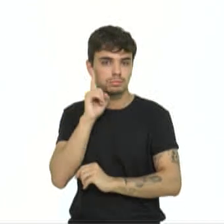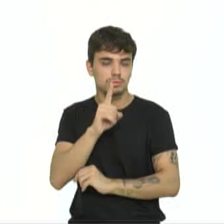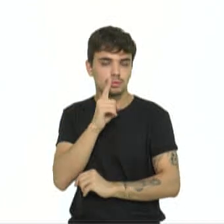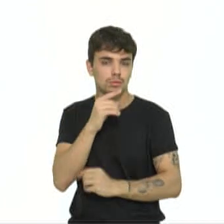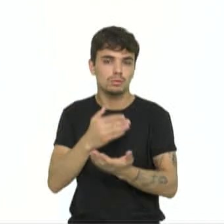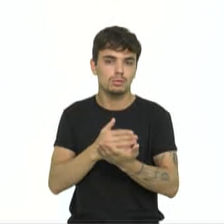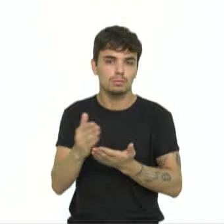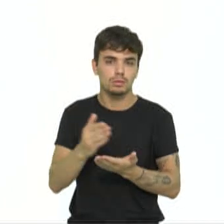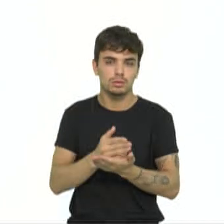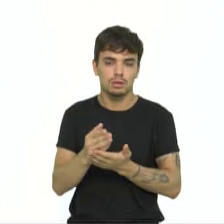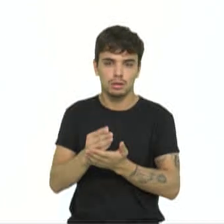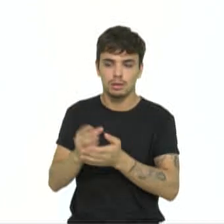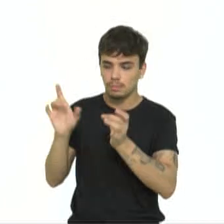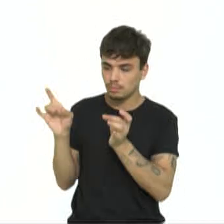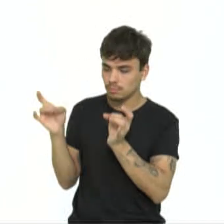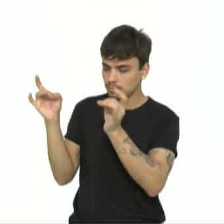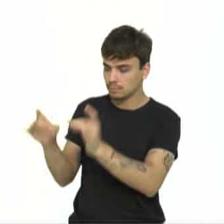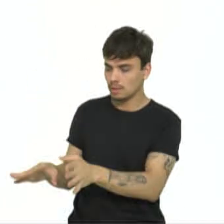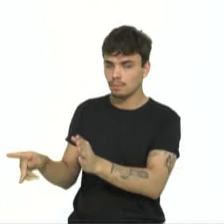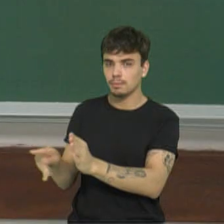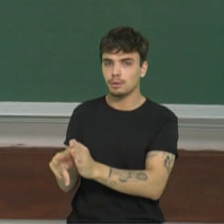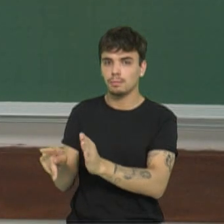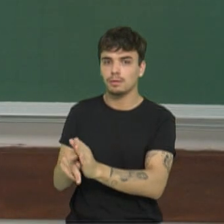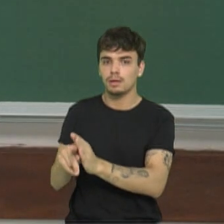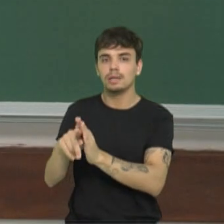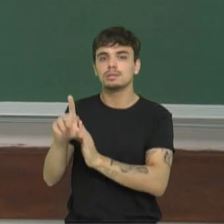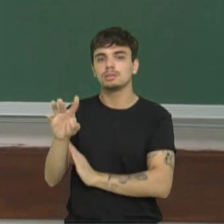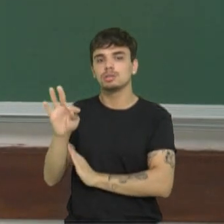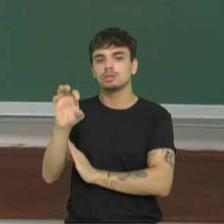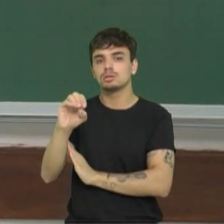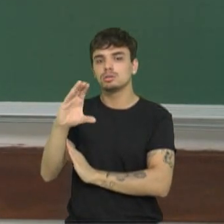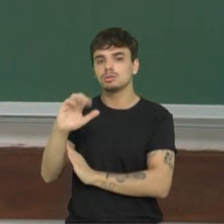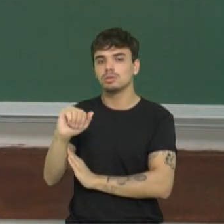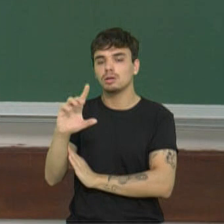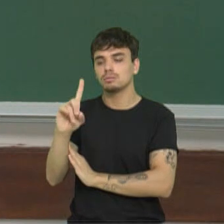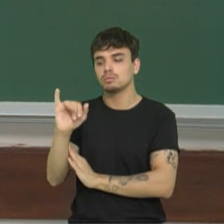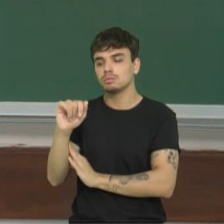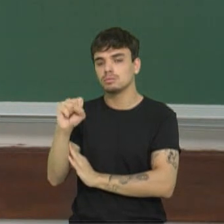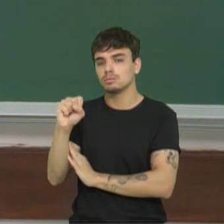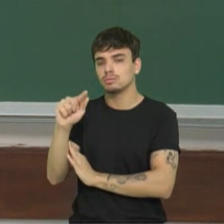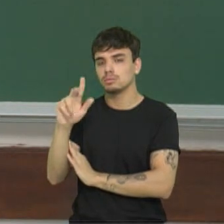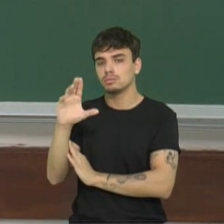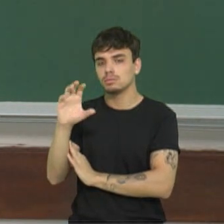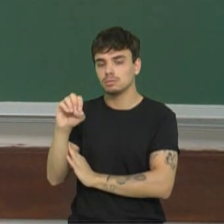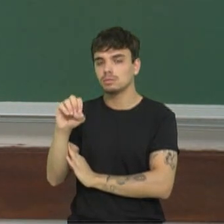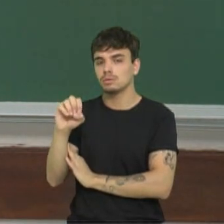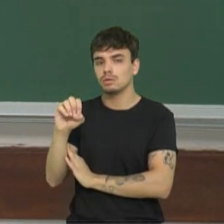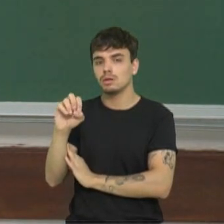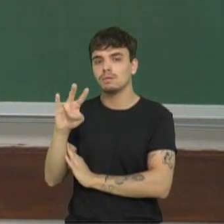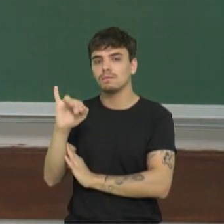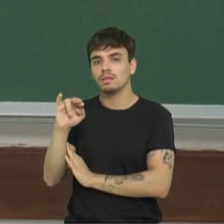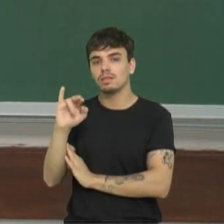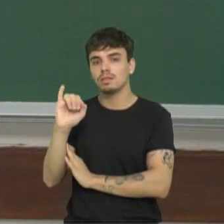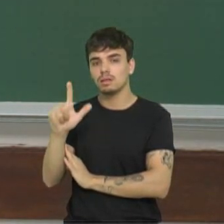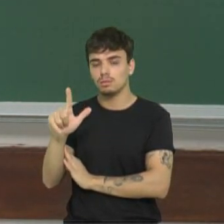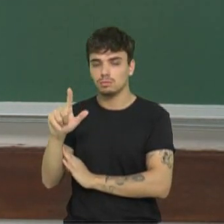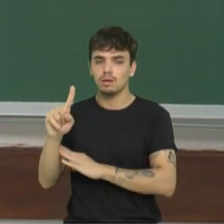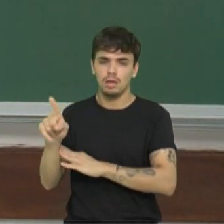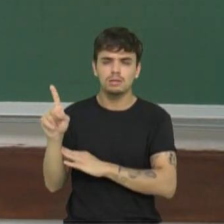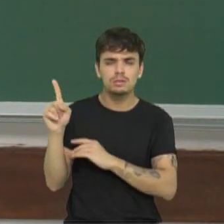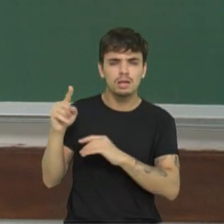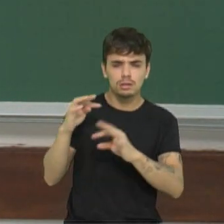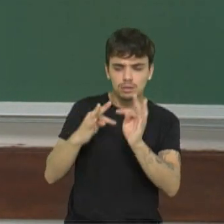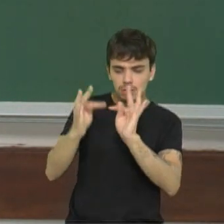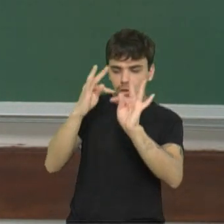seus toca-discos de vinil. Nossa, essa é uma outra tecnologia mais antiga ainda para